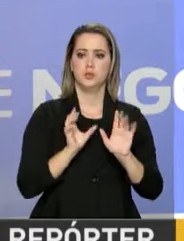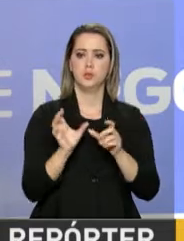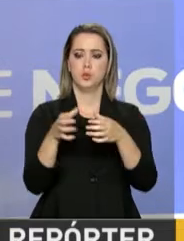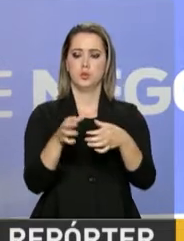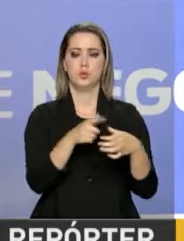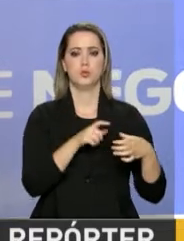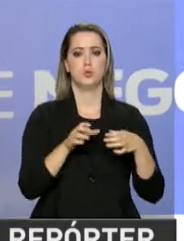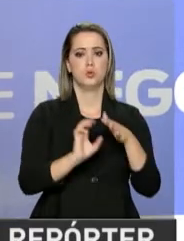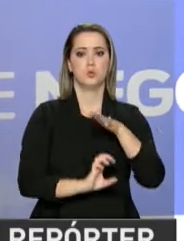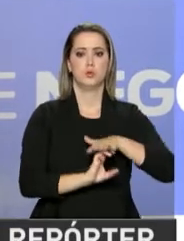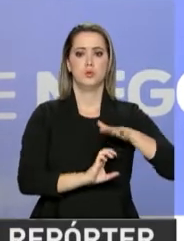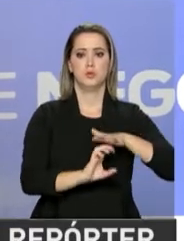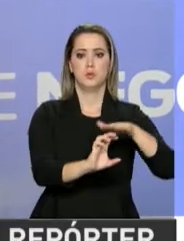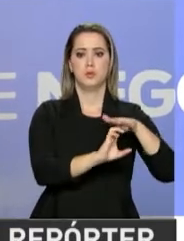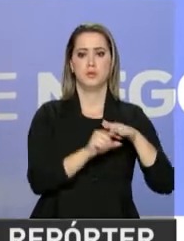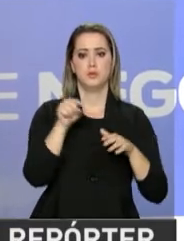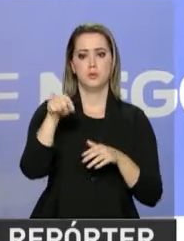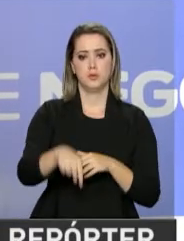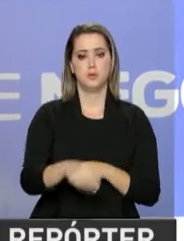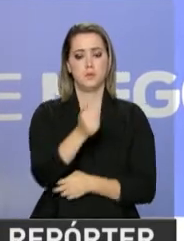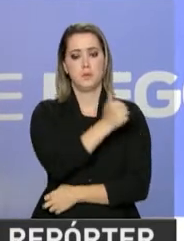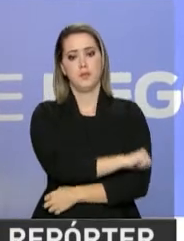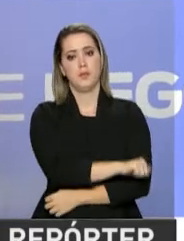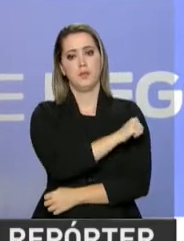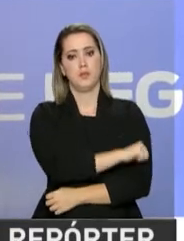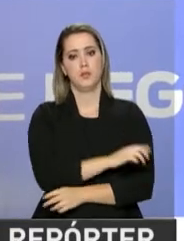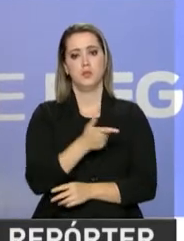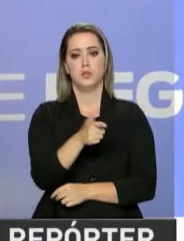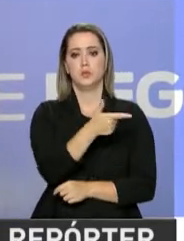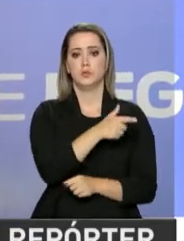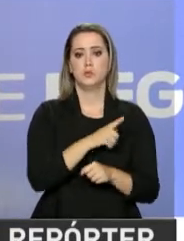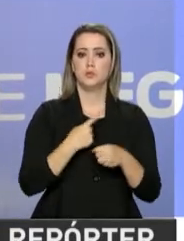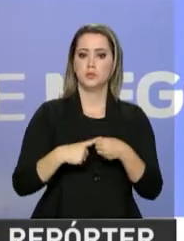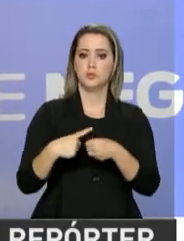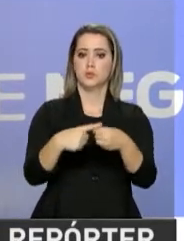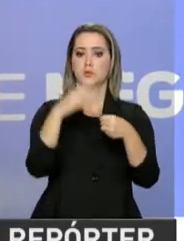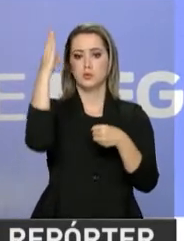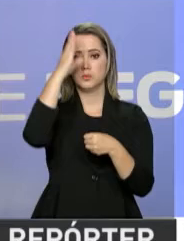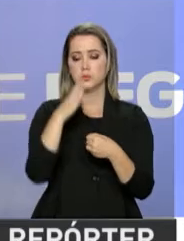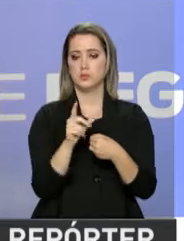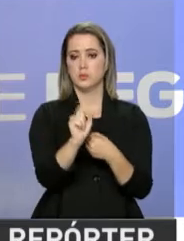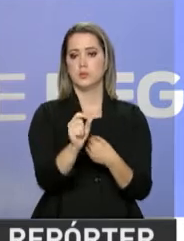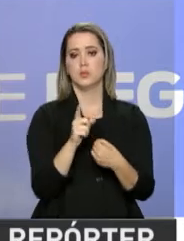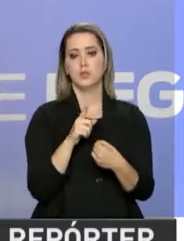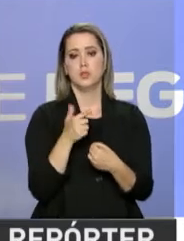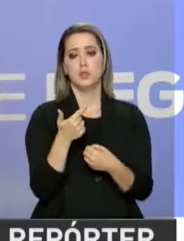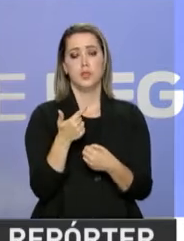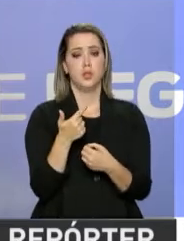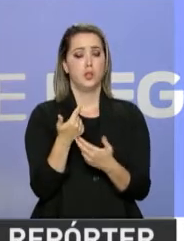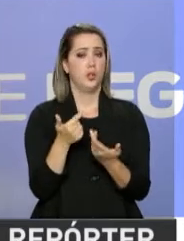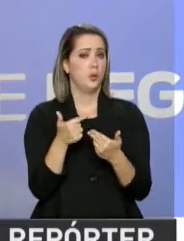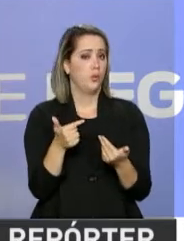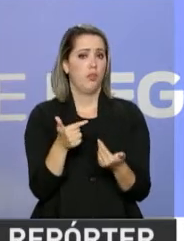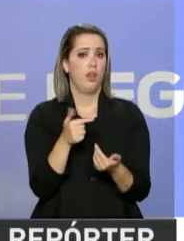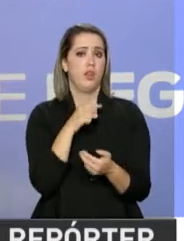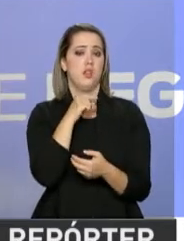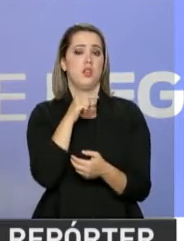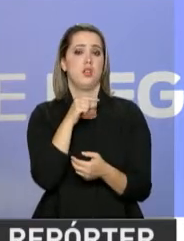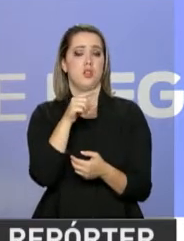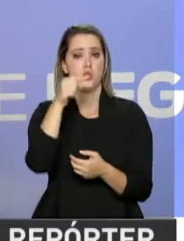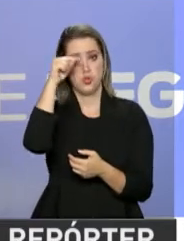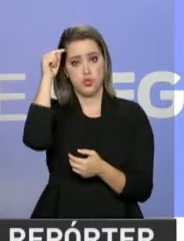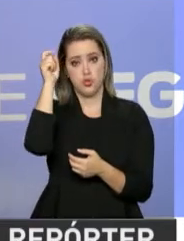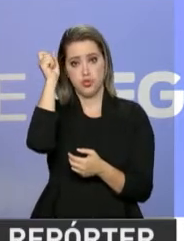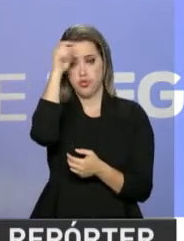concessionários e empresários aqui do Rio de Janeiro e de outras cidades brasileiras que não é difícil fazer negócio